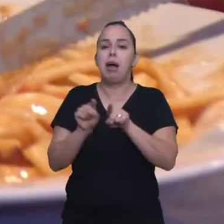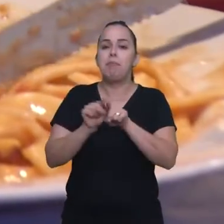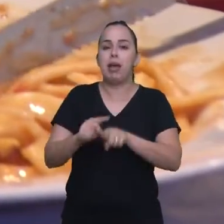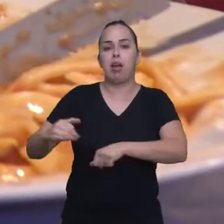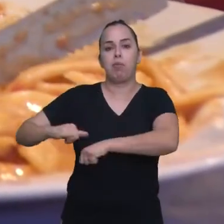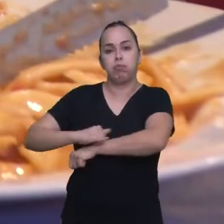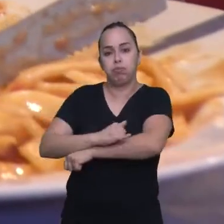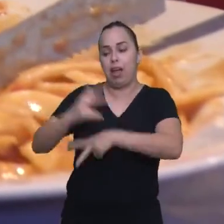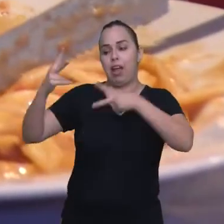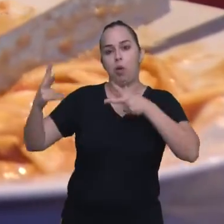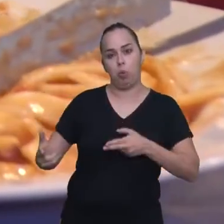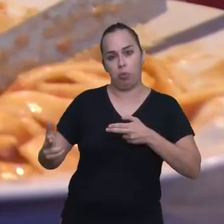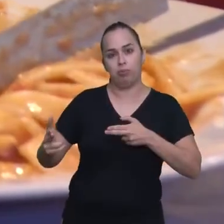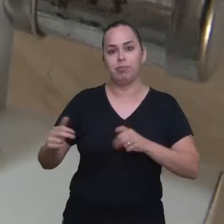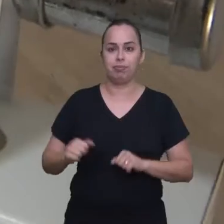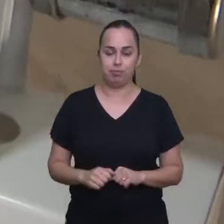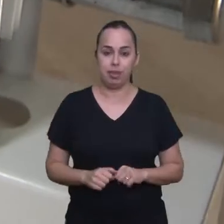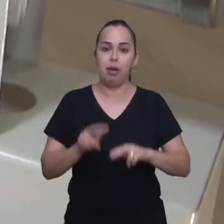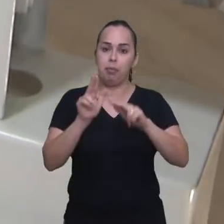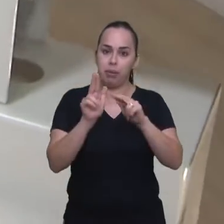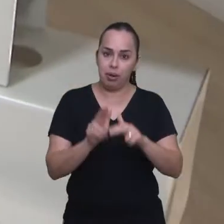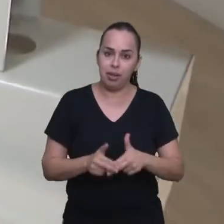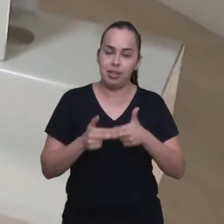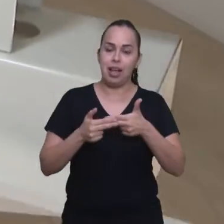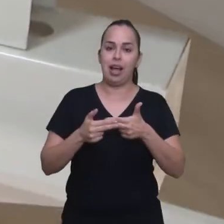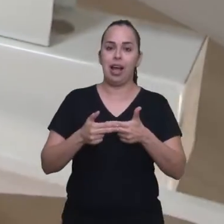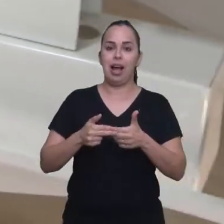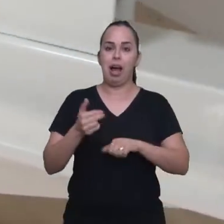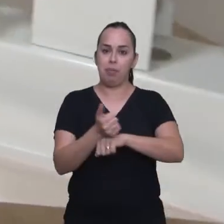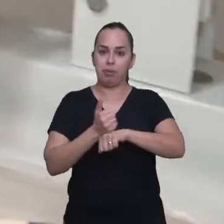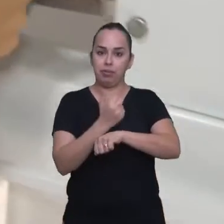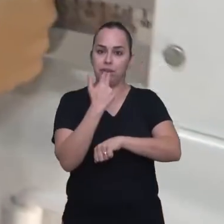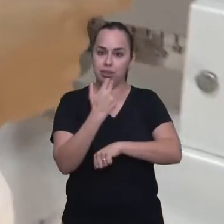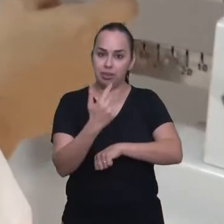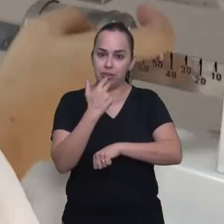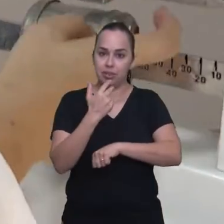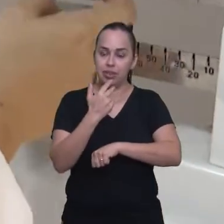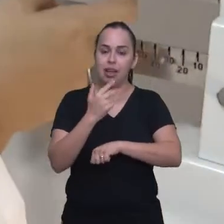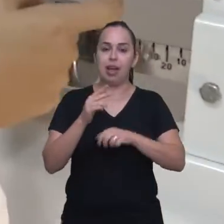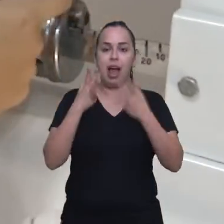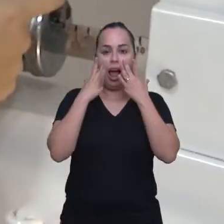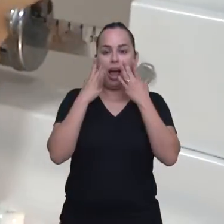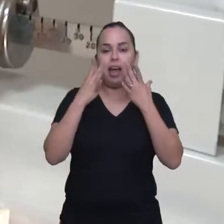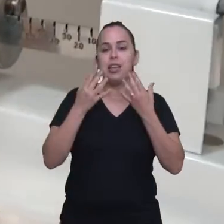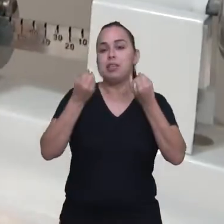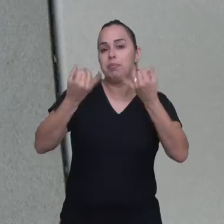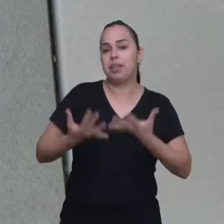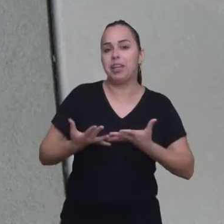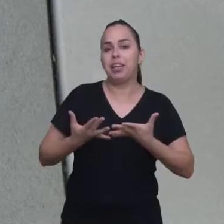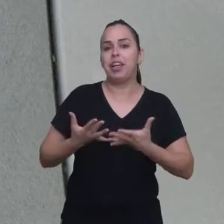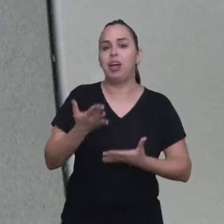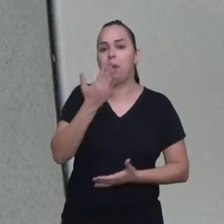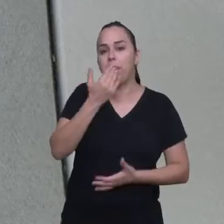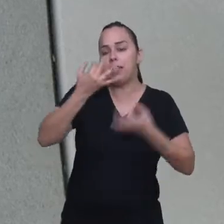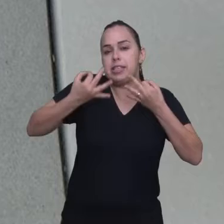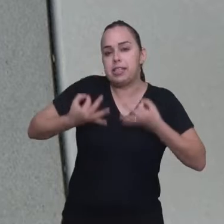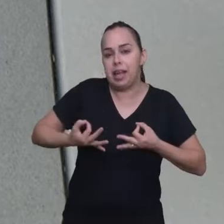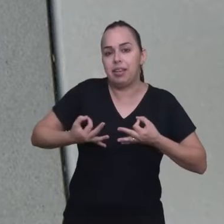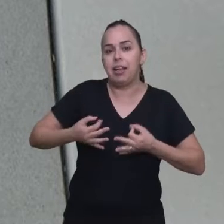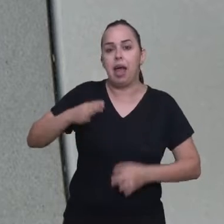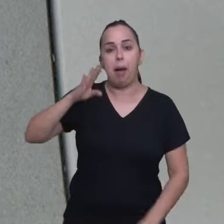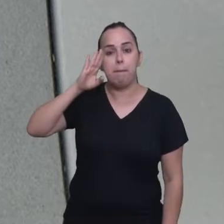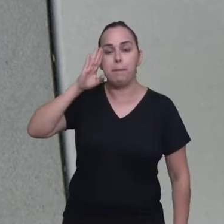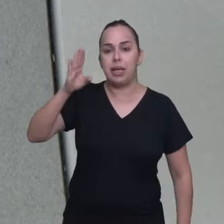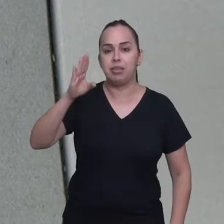etária estão com excesso de peso. Por isso, a nutricionista alerta que os hábitos e a alimentação saudável devem ser